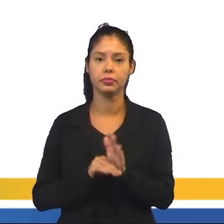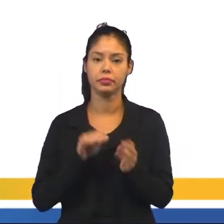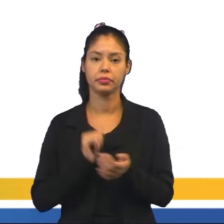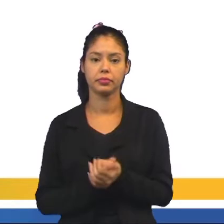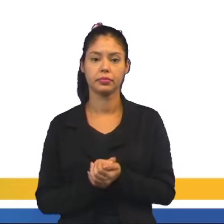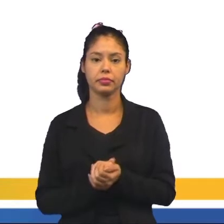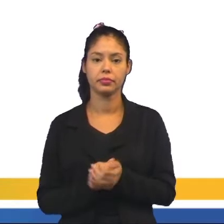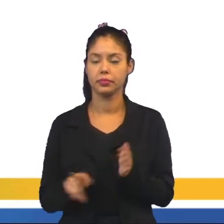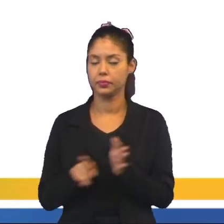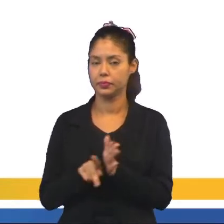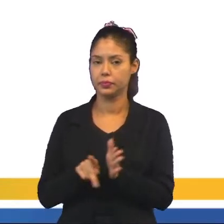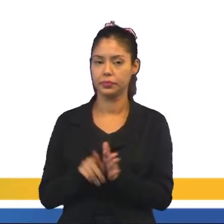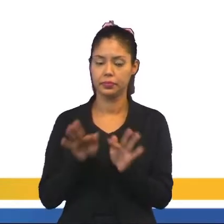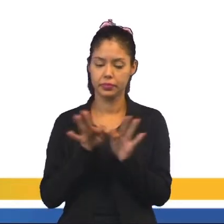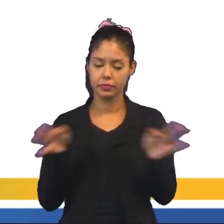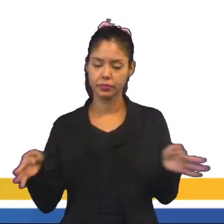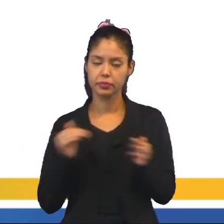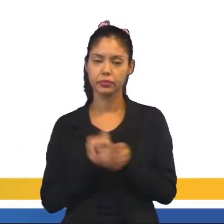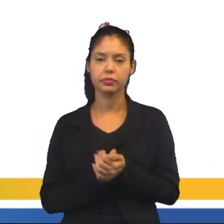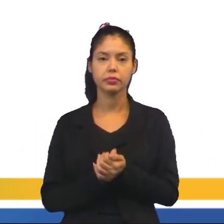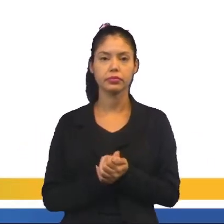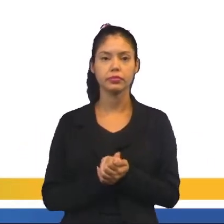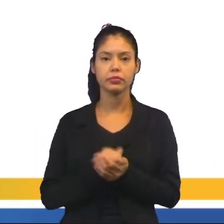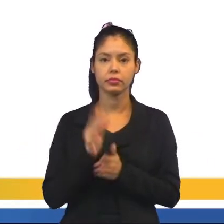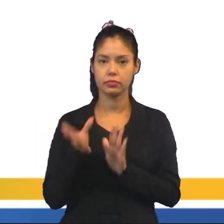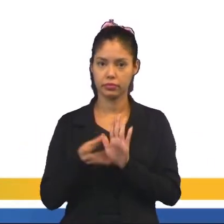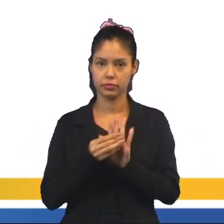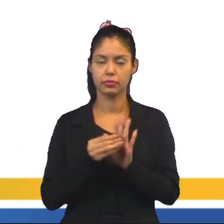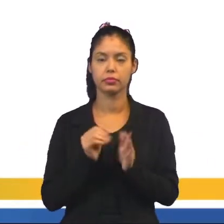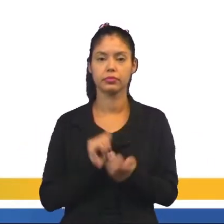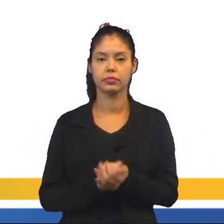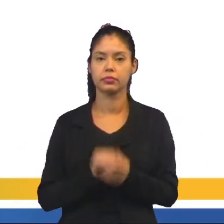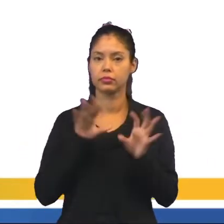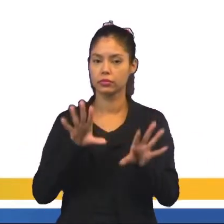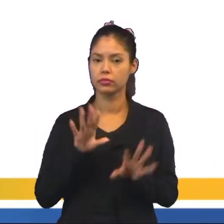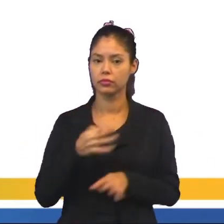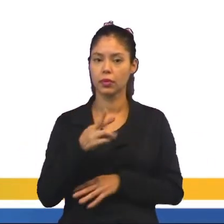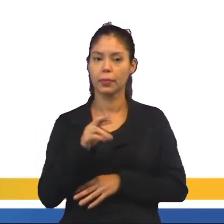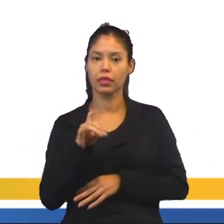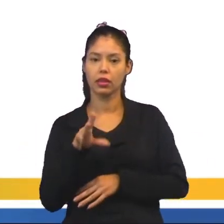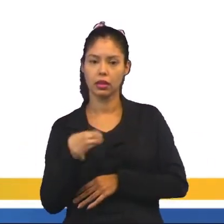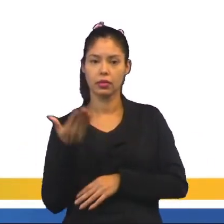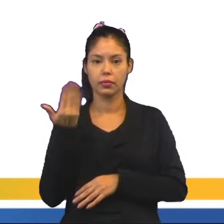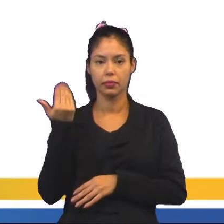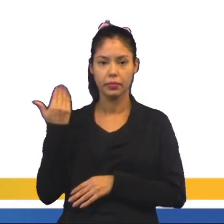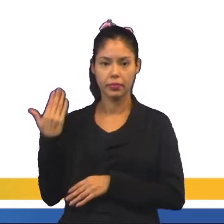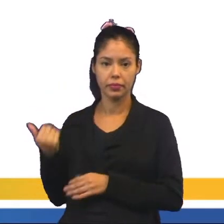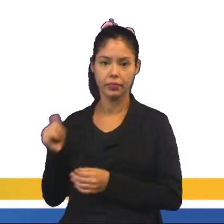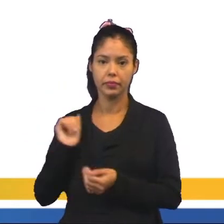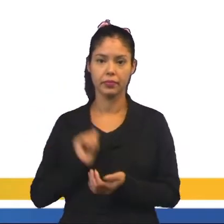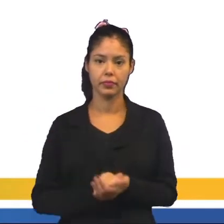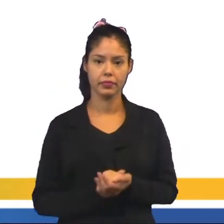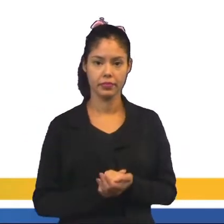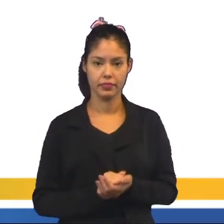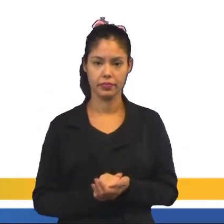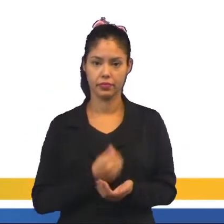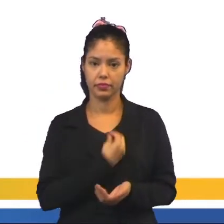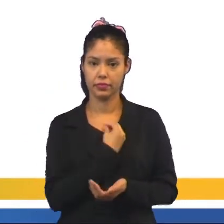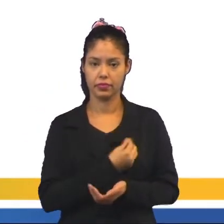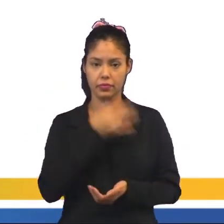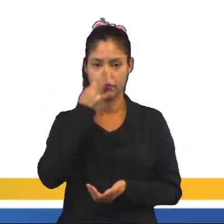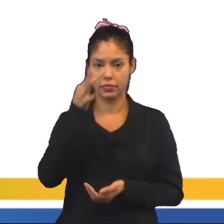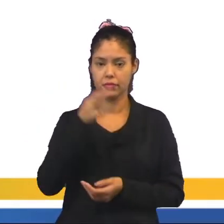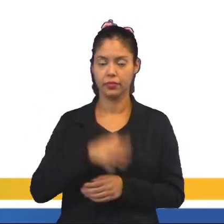verbo indicação da oração e em um determinado momento né que seja ela no pretérito que é o passado seja ela no